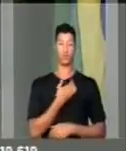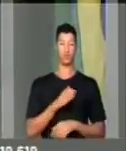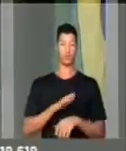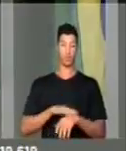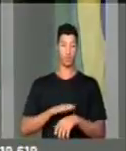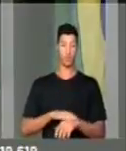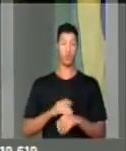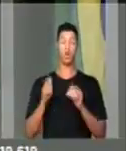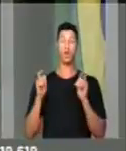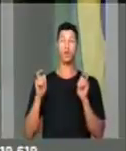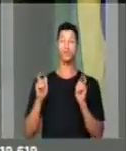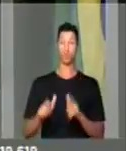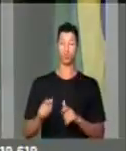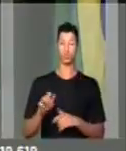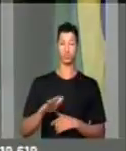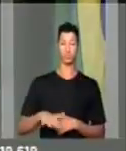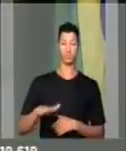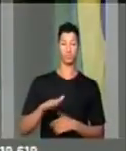momento aonde,